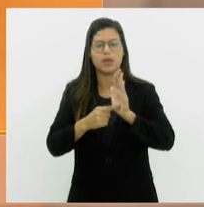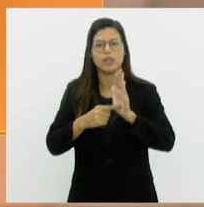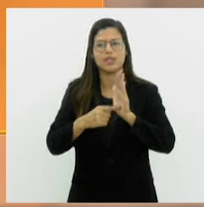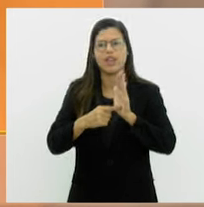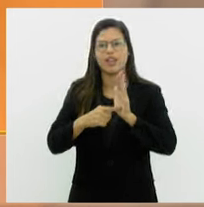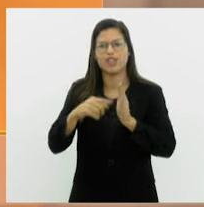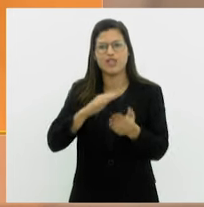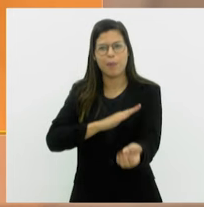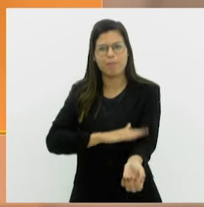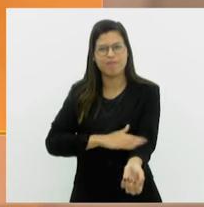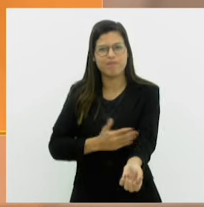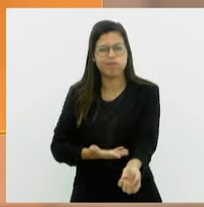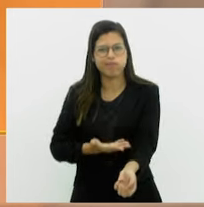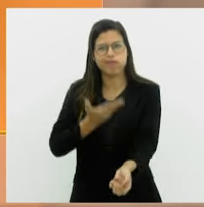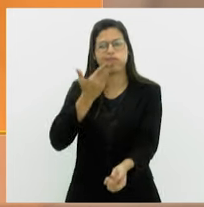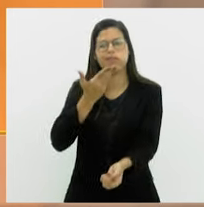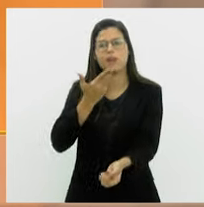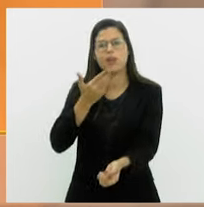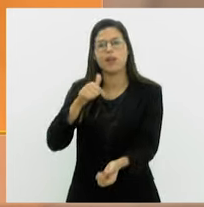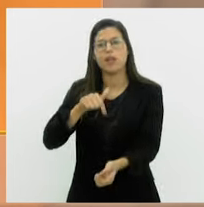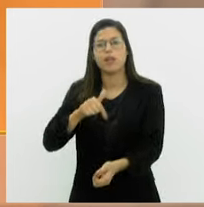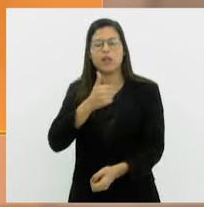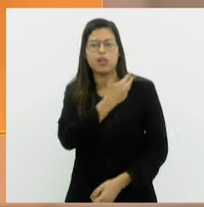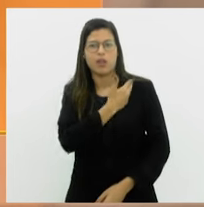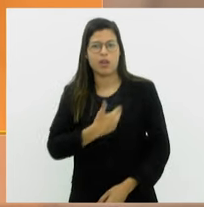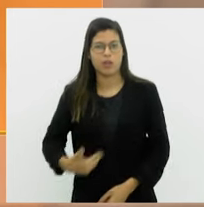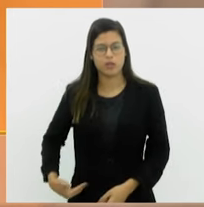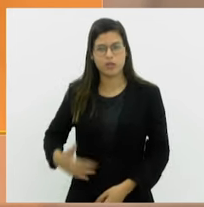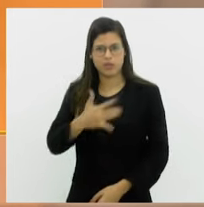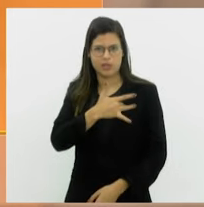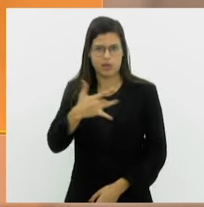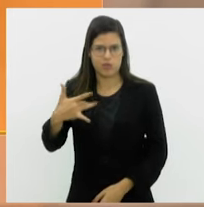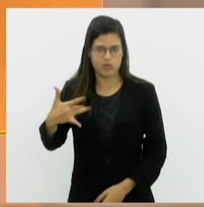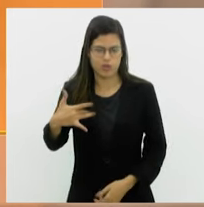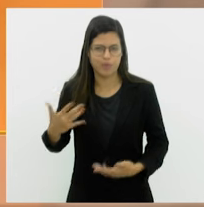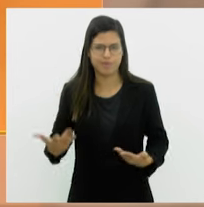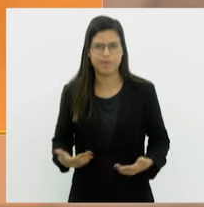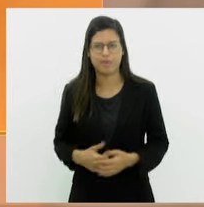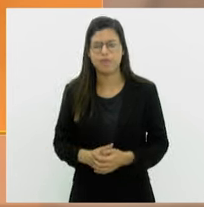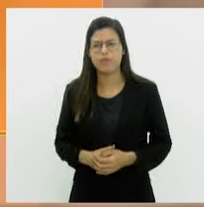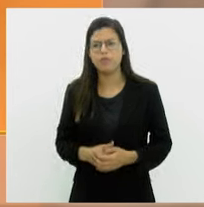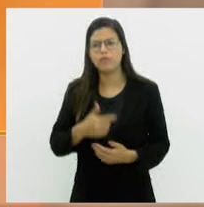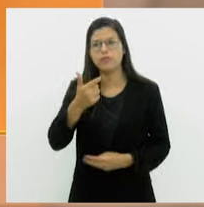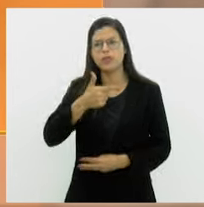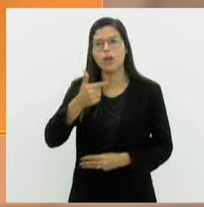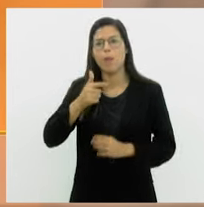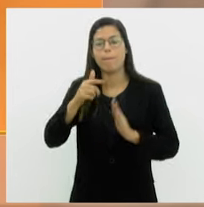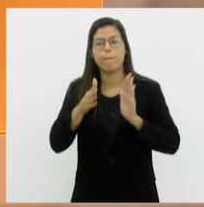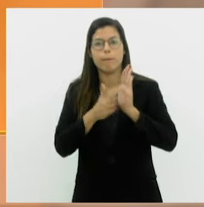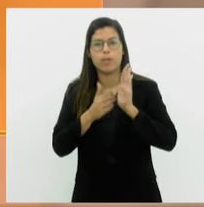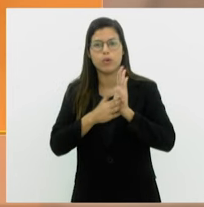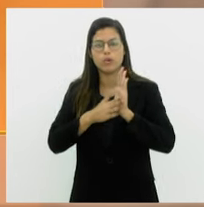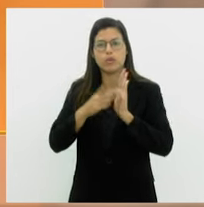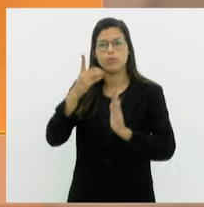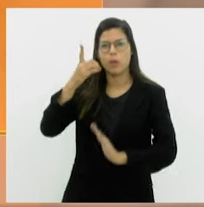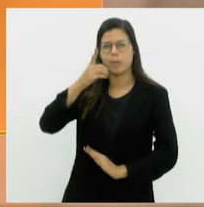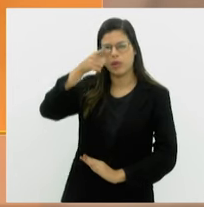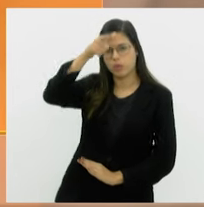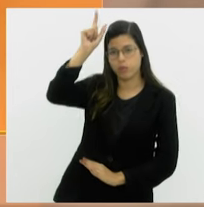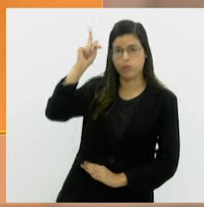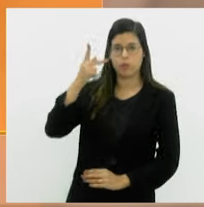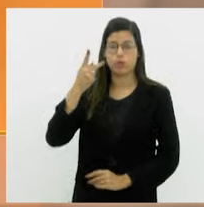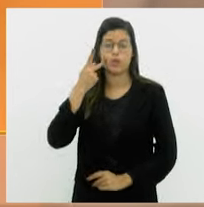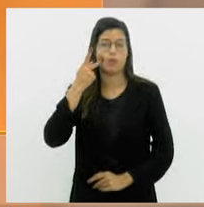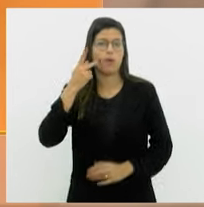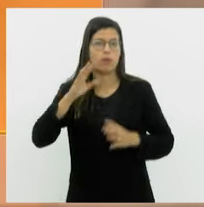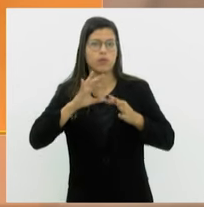hipertensão arterial precoce na rede pública de saúde. Em segunda discussão, projeto do deputado Luiz Paulo, que autoriza